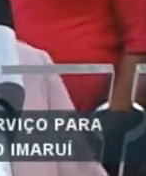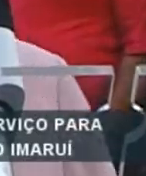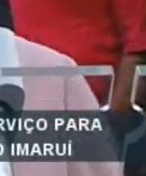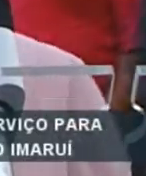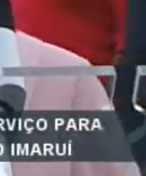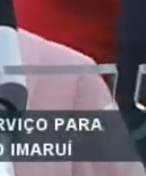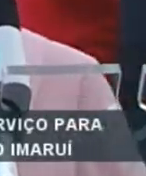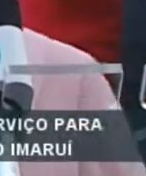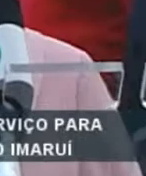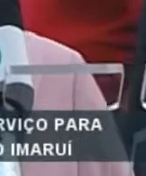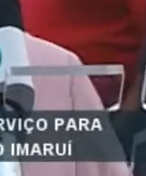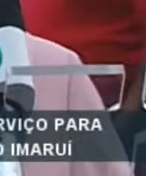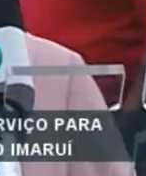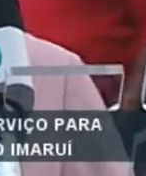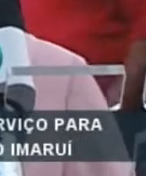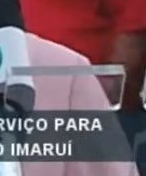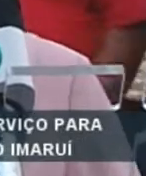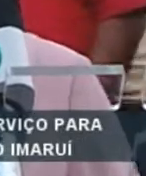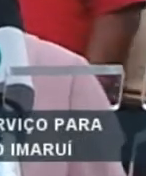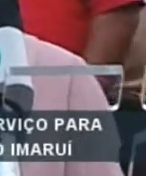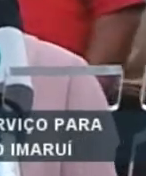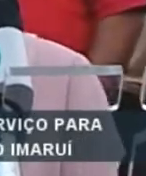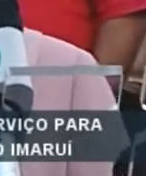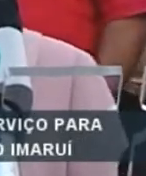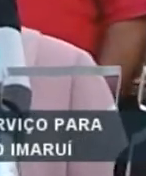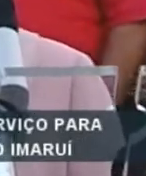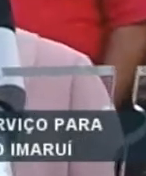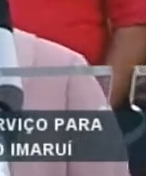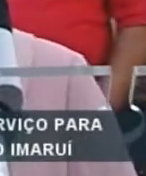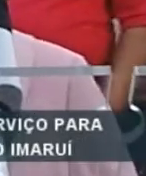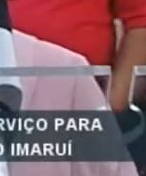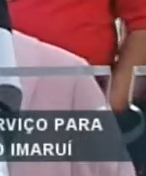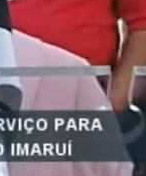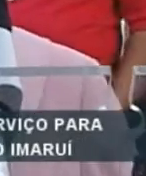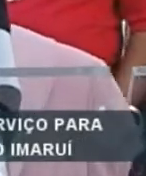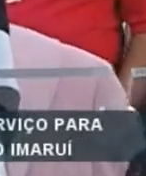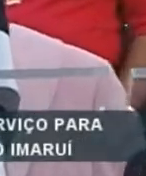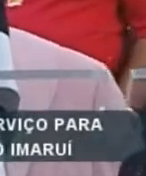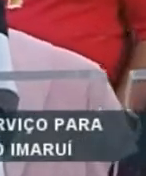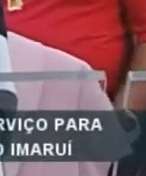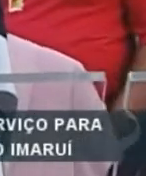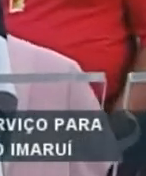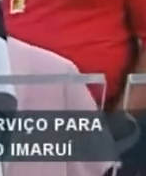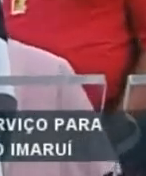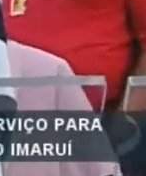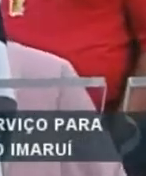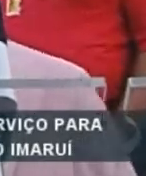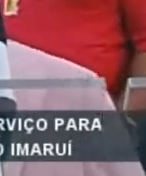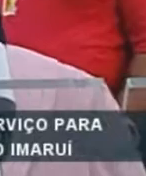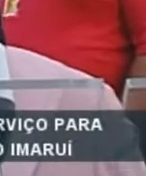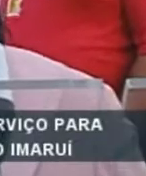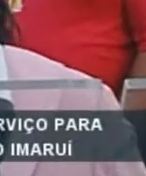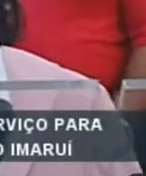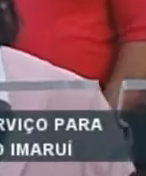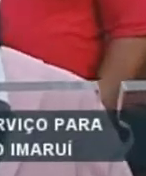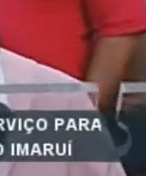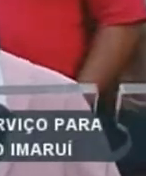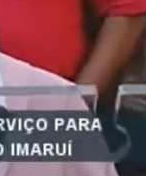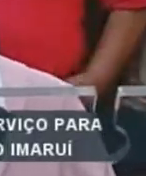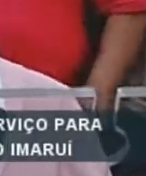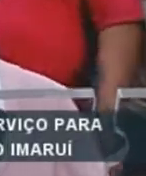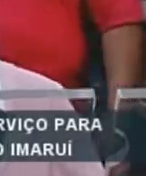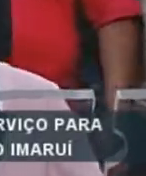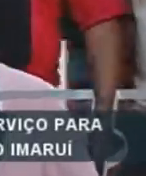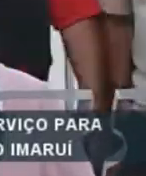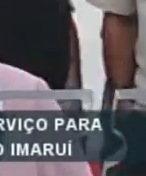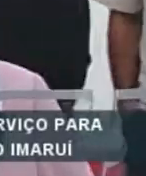que agora no mês de junho, como a licitação, né, ela foi uma licitação junho, no mês de junho